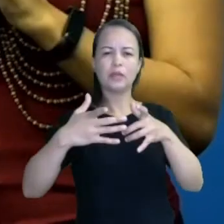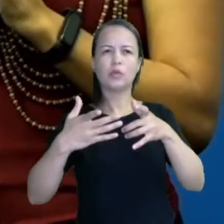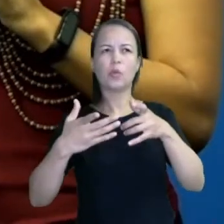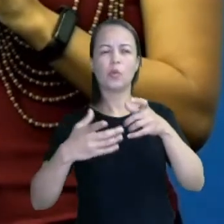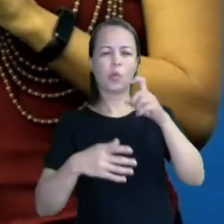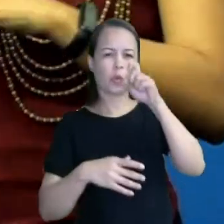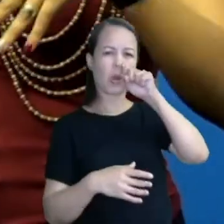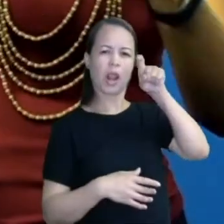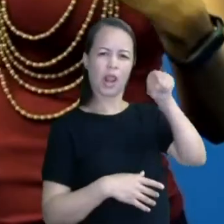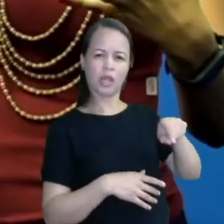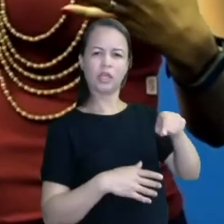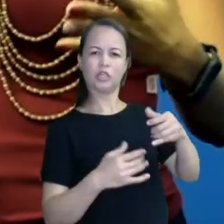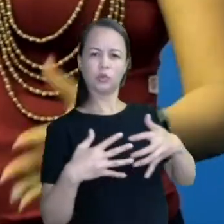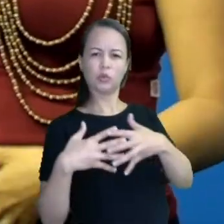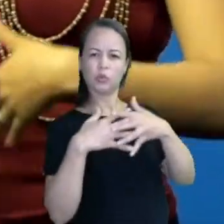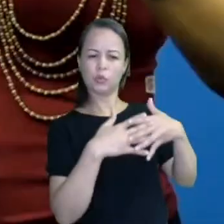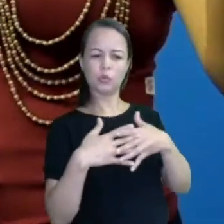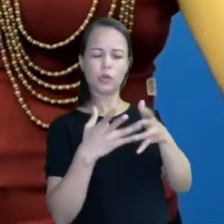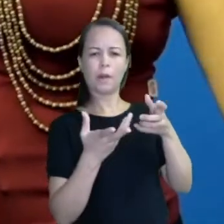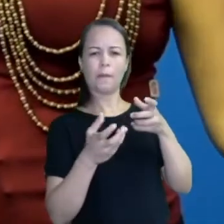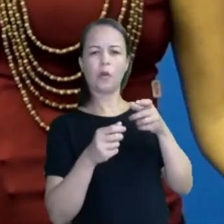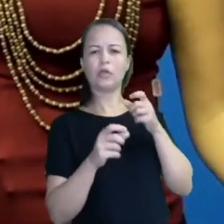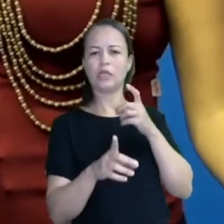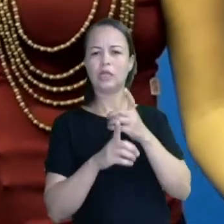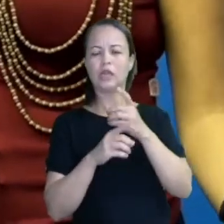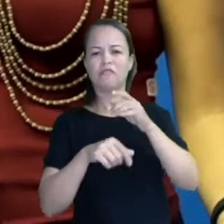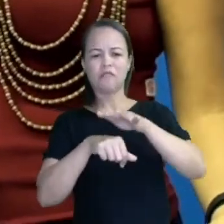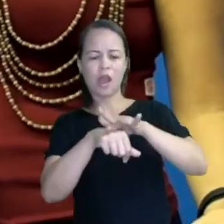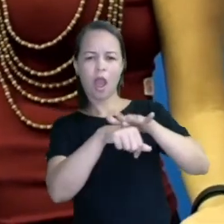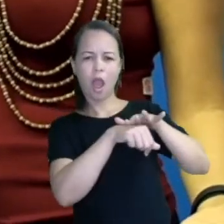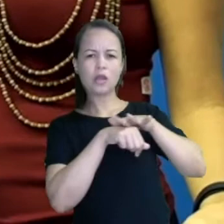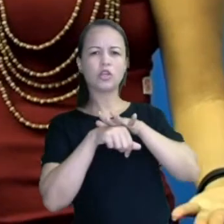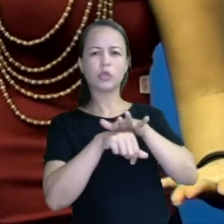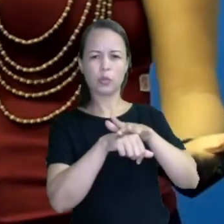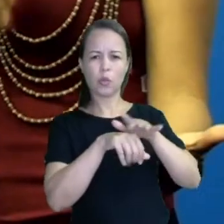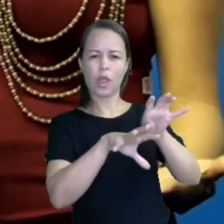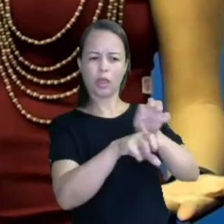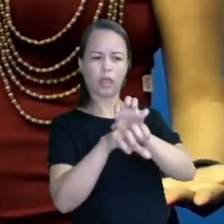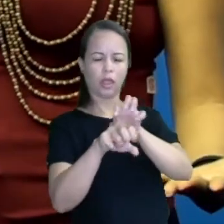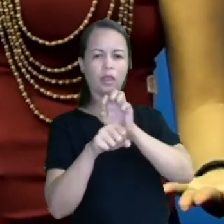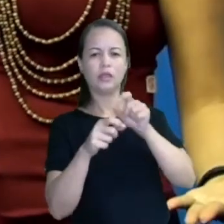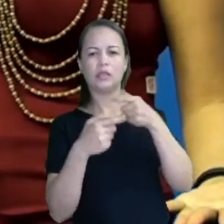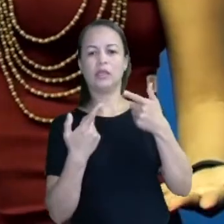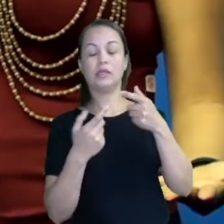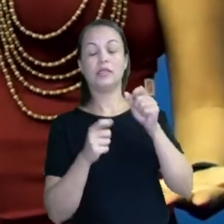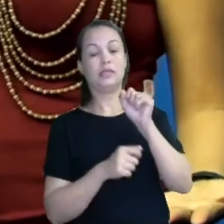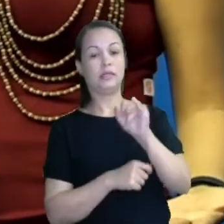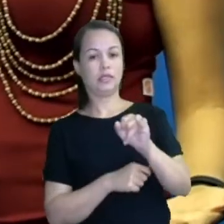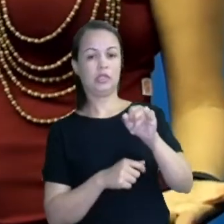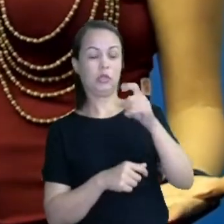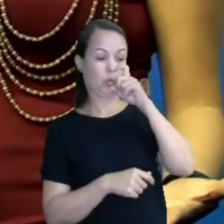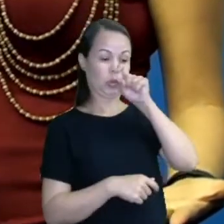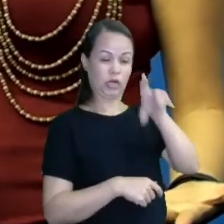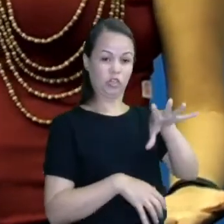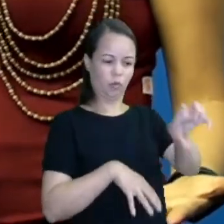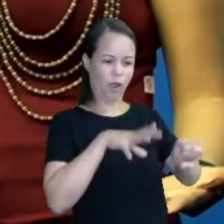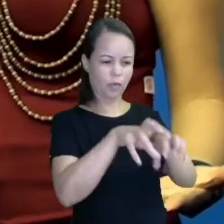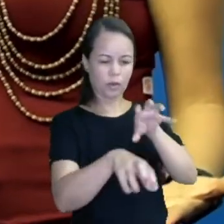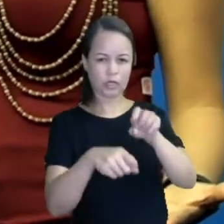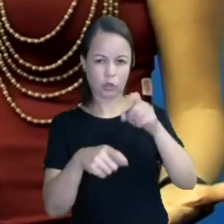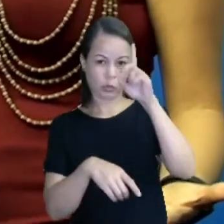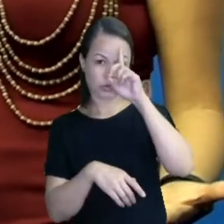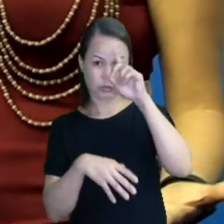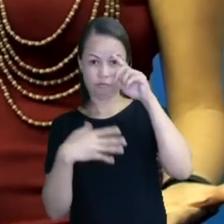de lixo, pode provocar vários tipos de doença naquela comunidade, se o lixo não for recolhido diariamente. Você